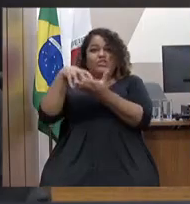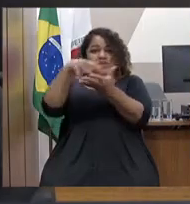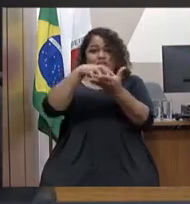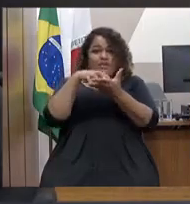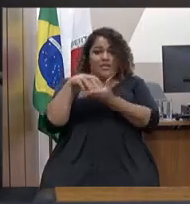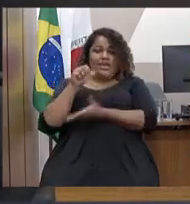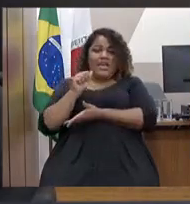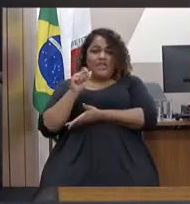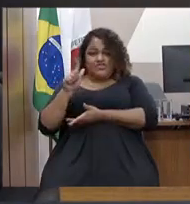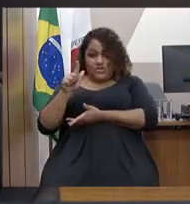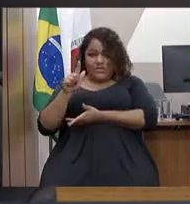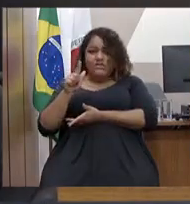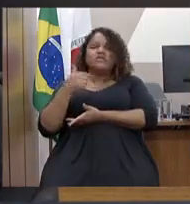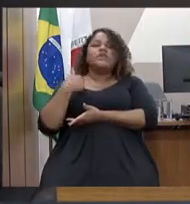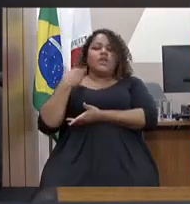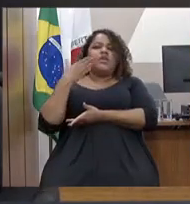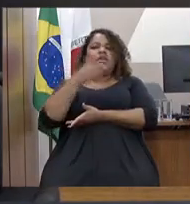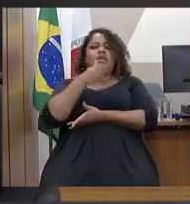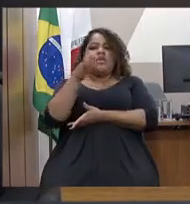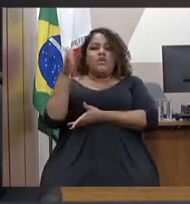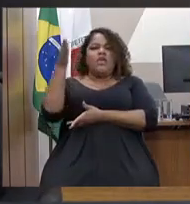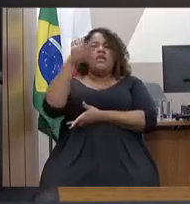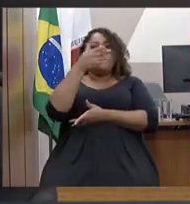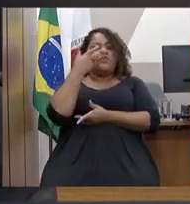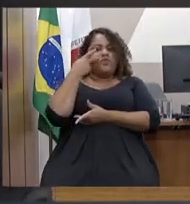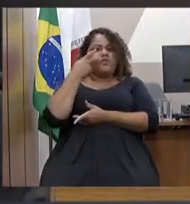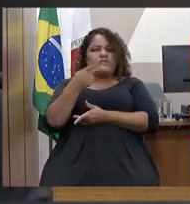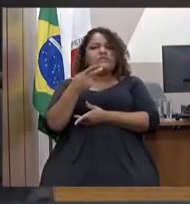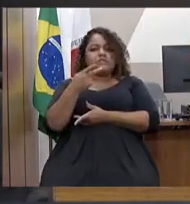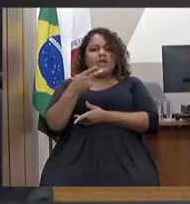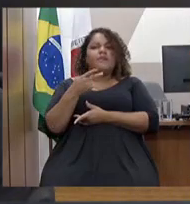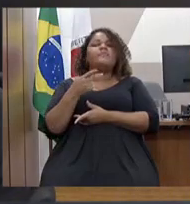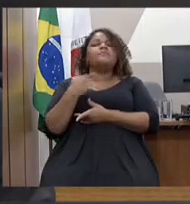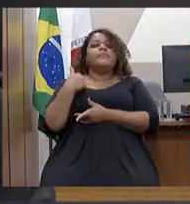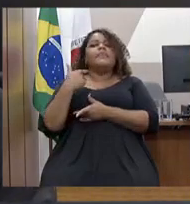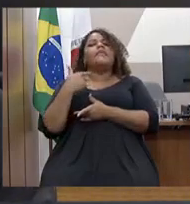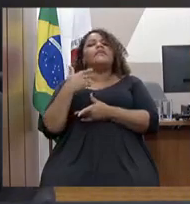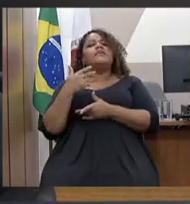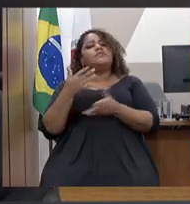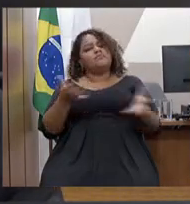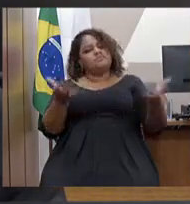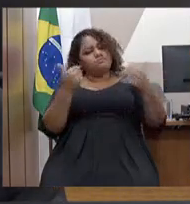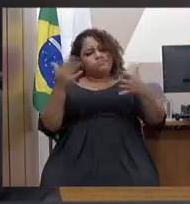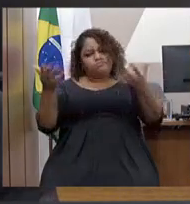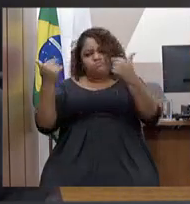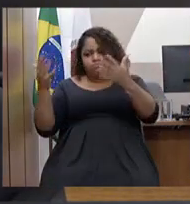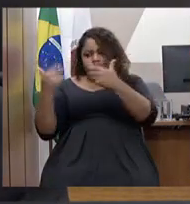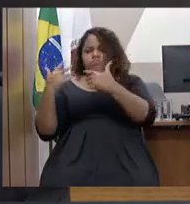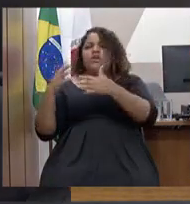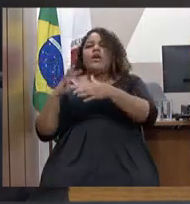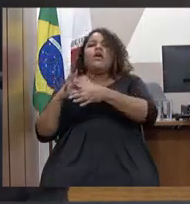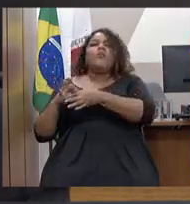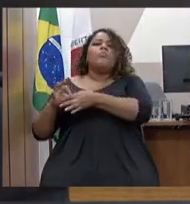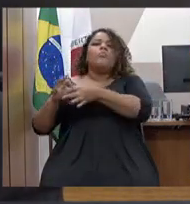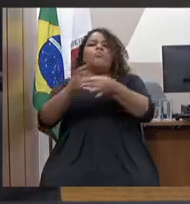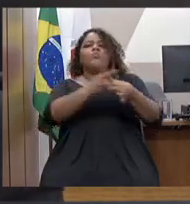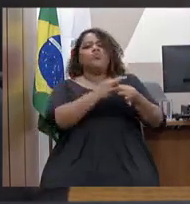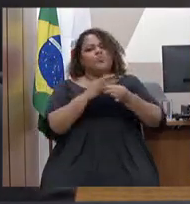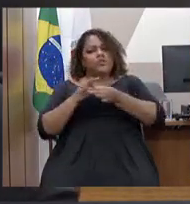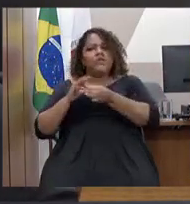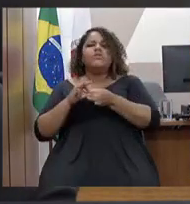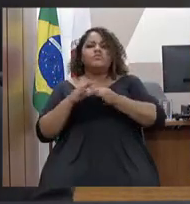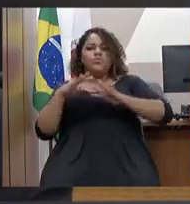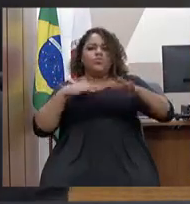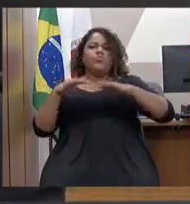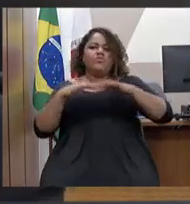eu vou visitar todos os locais e vou reunir todo o movimento sindical do estado e vai me dar um Panorama exato de como